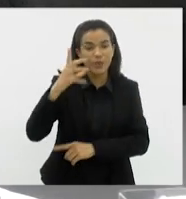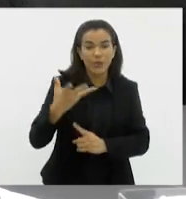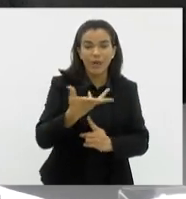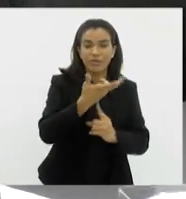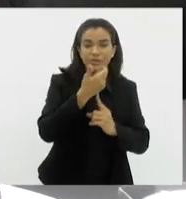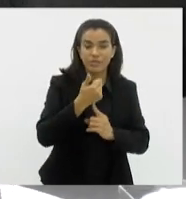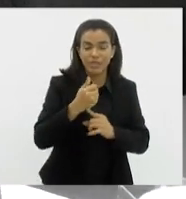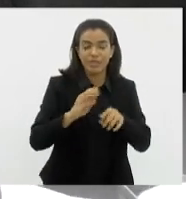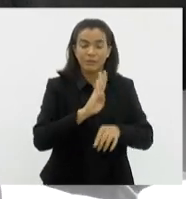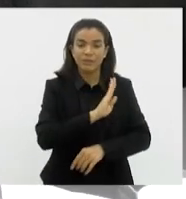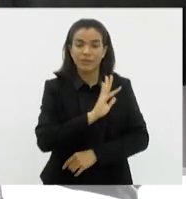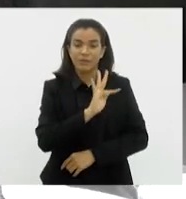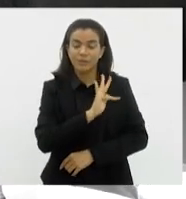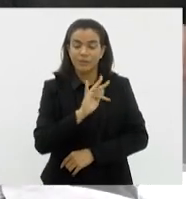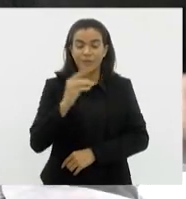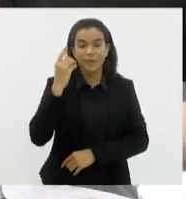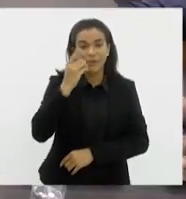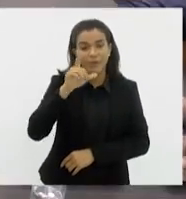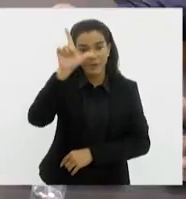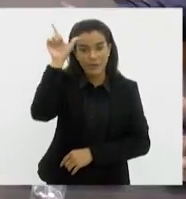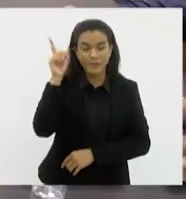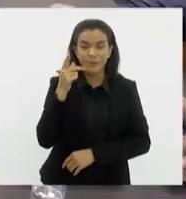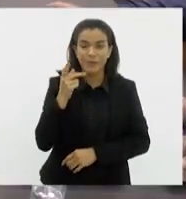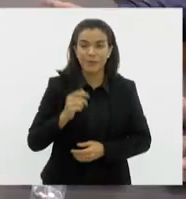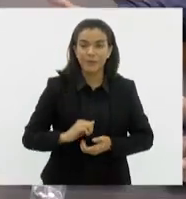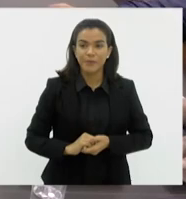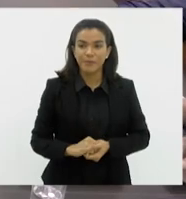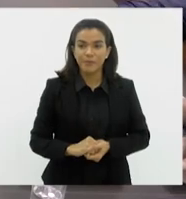Baixada Fluminense. Para parecer, deputado Luiz Paulo.